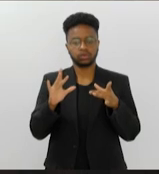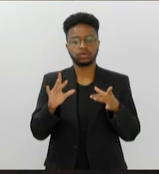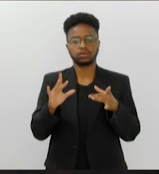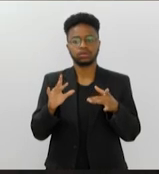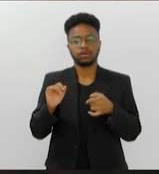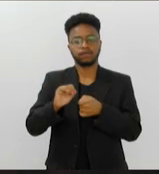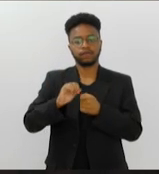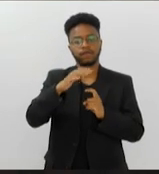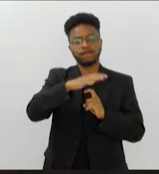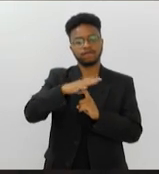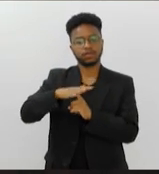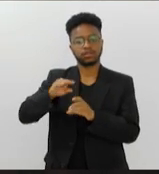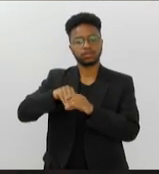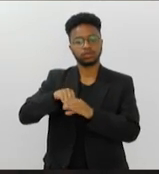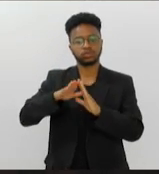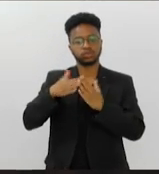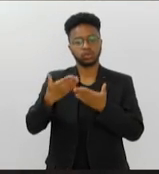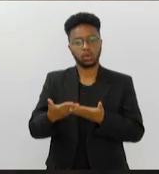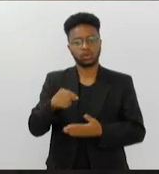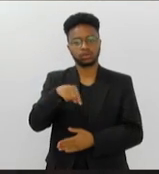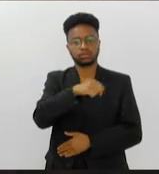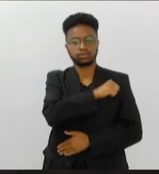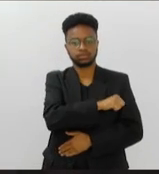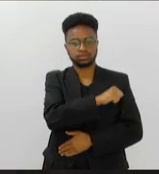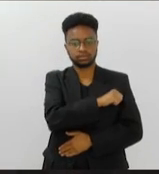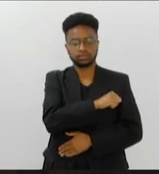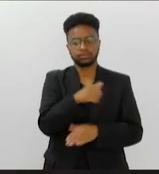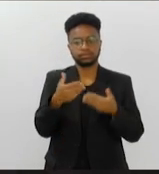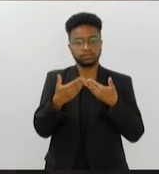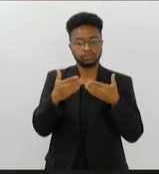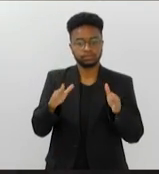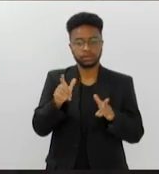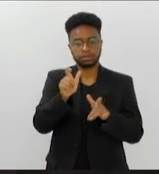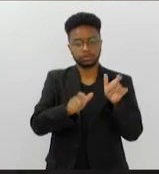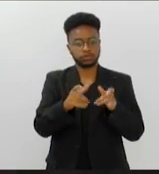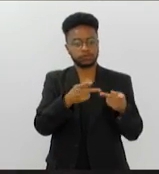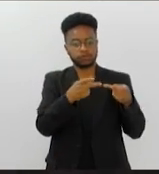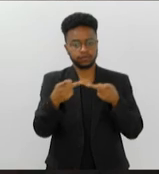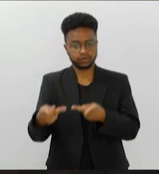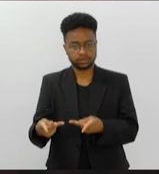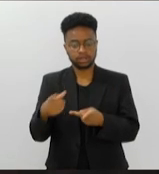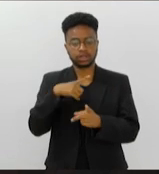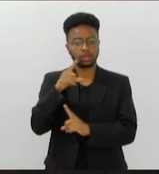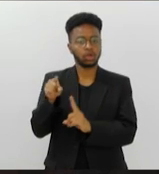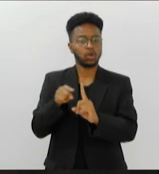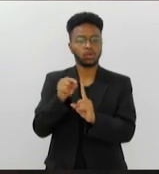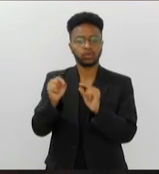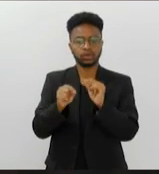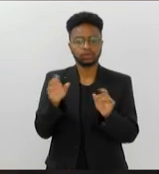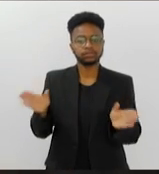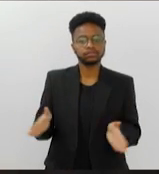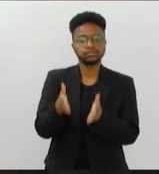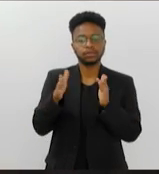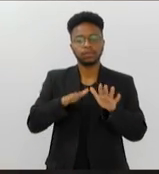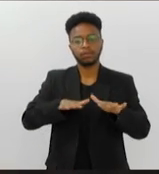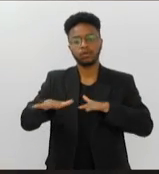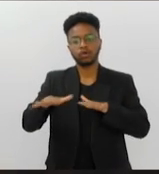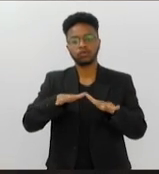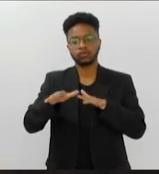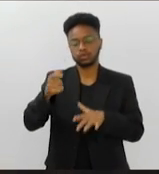de feiras nas escolas do Estado do Rio de Janeiro, abertas ao público, com o objetivo de promover um movimento